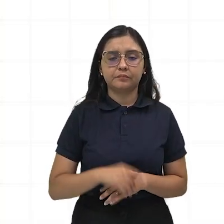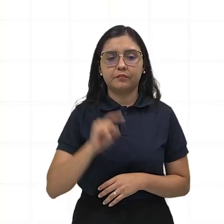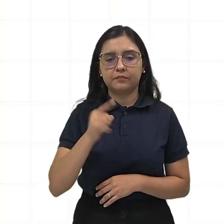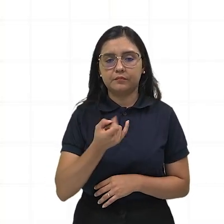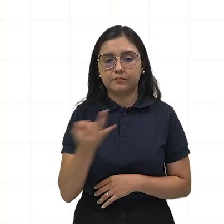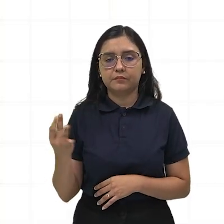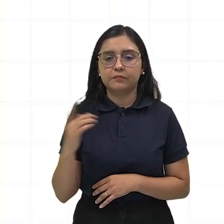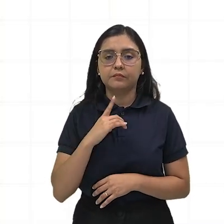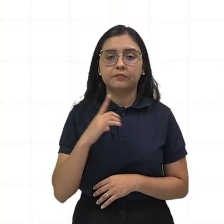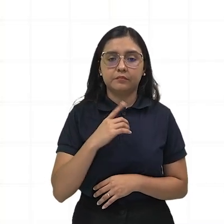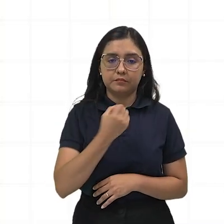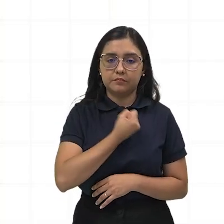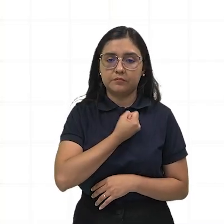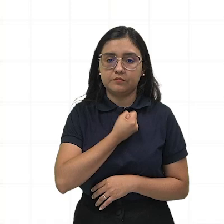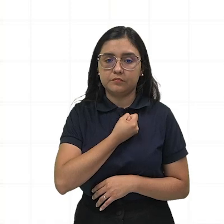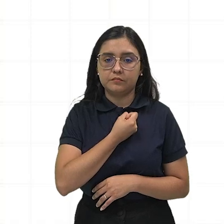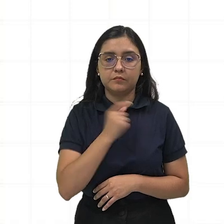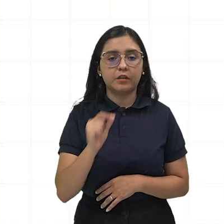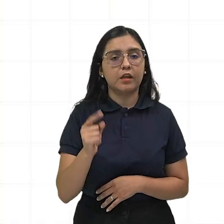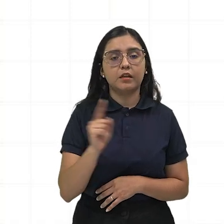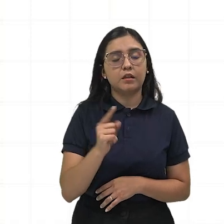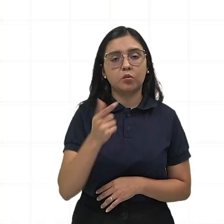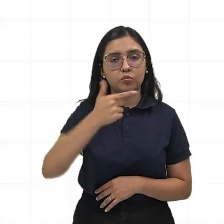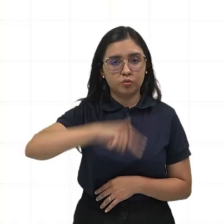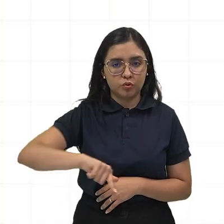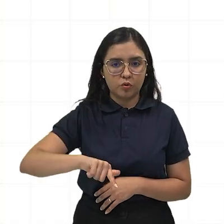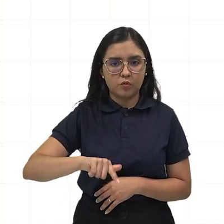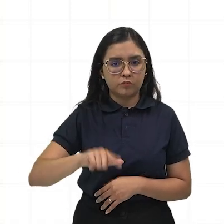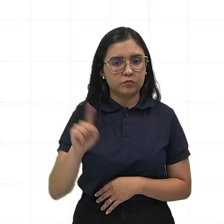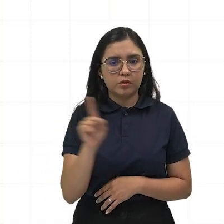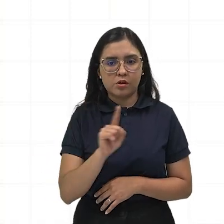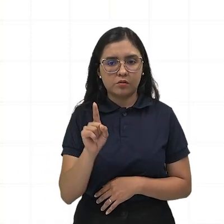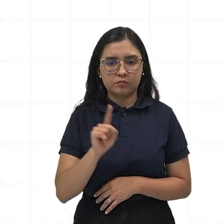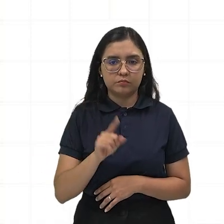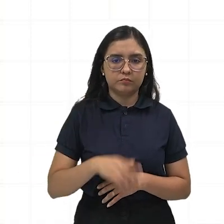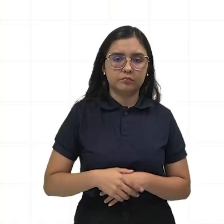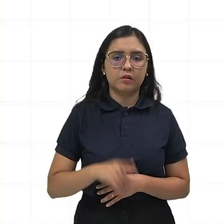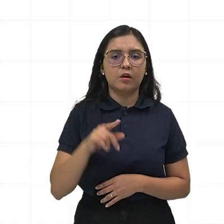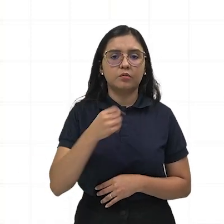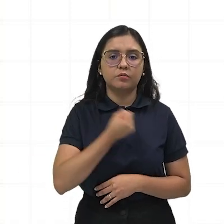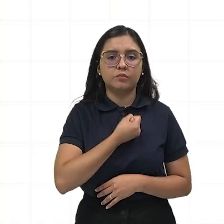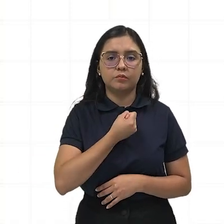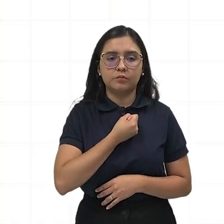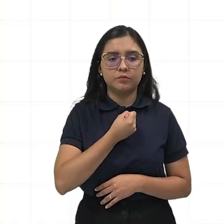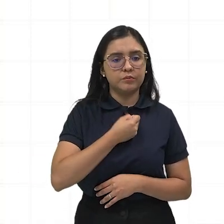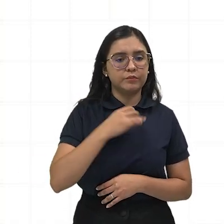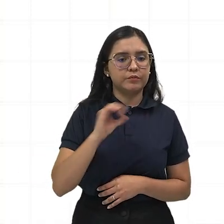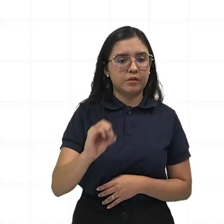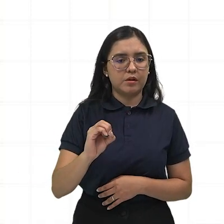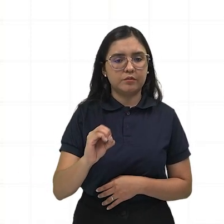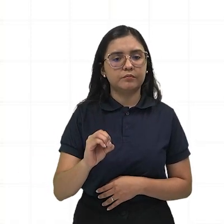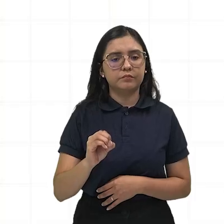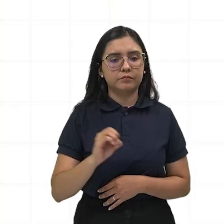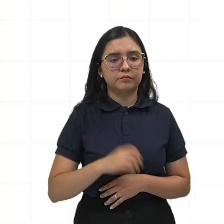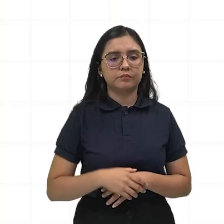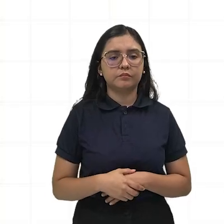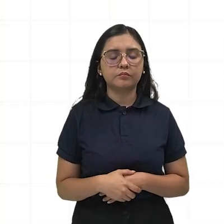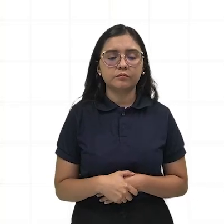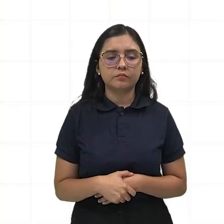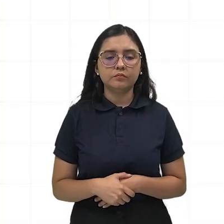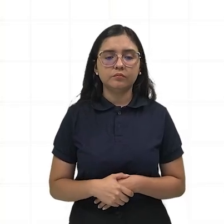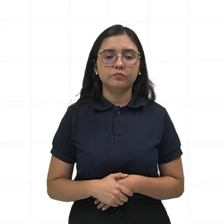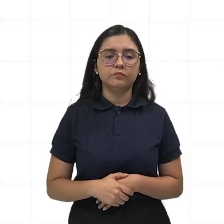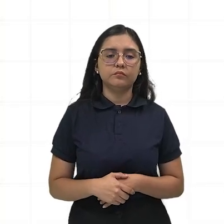decimal tem um número que não está se repetindo, olha aqui. É o 0 não está se repetindo. Então,